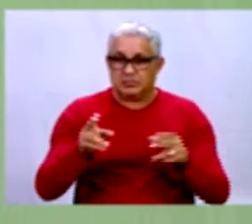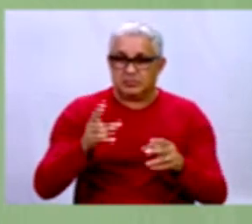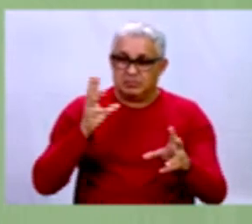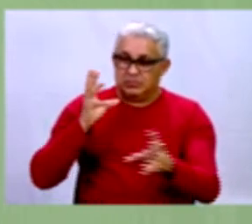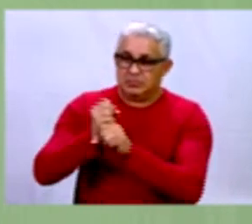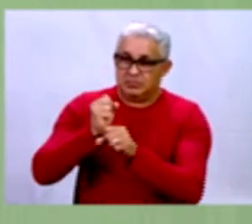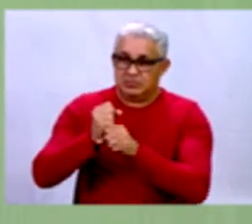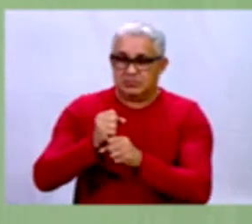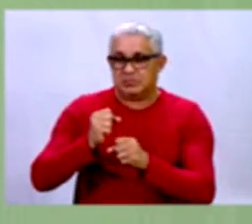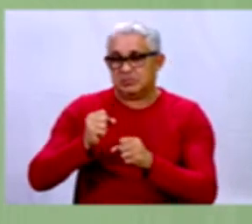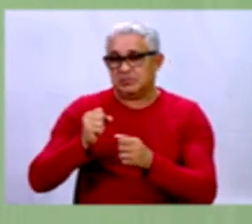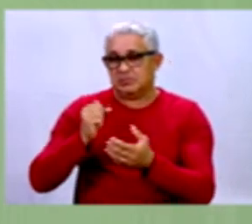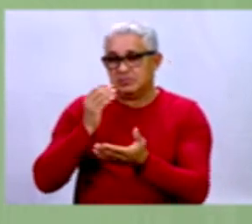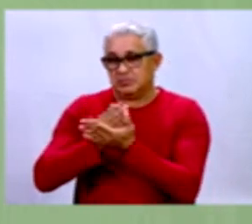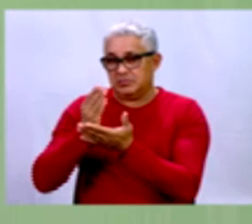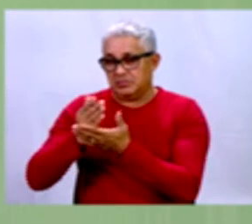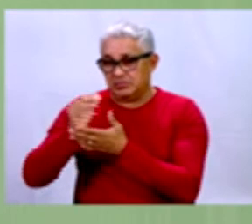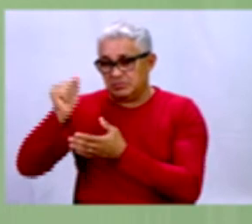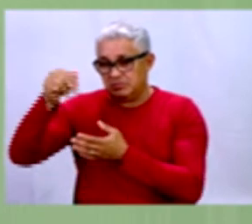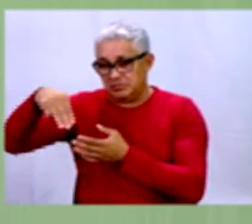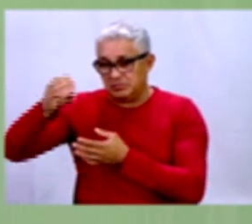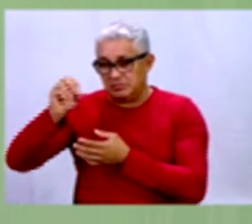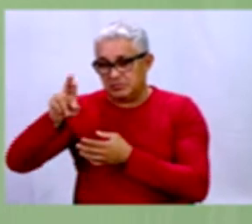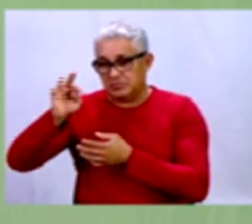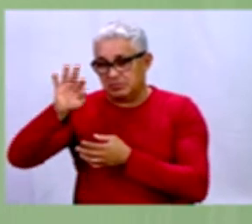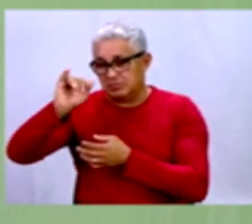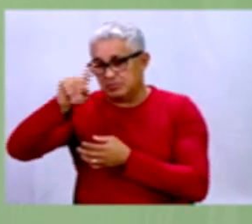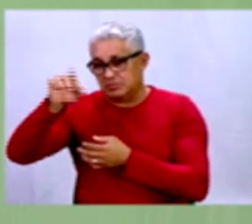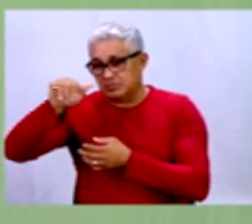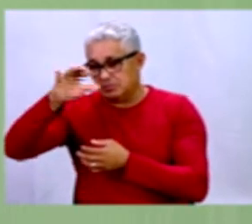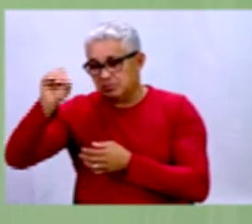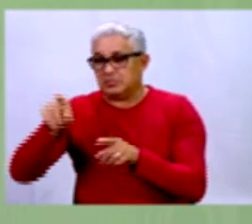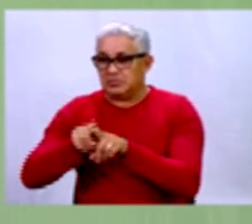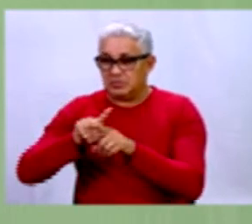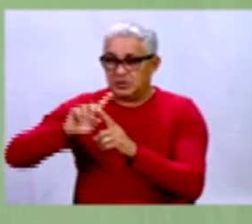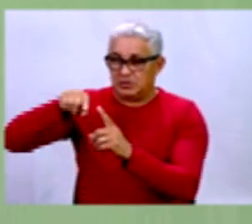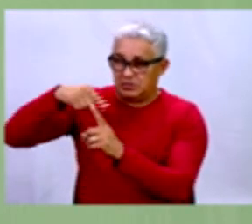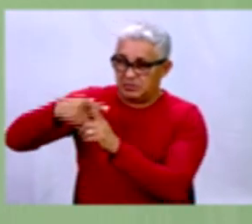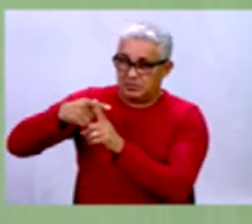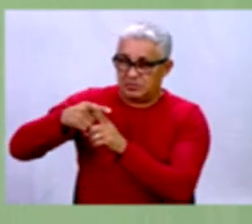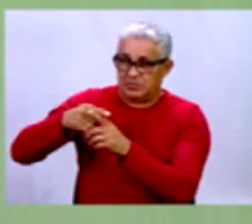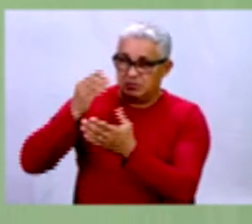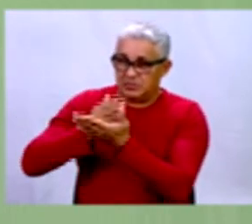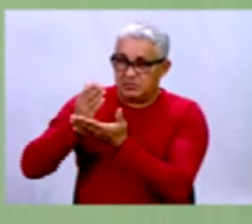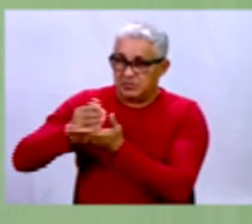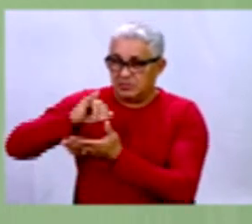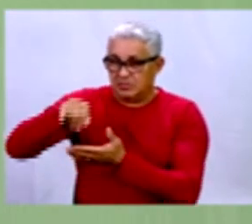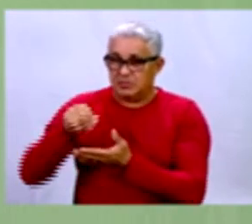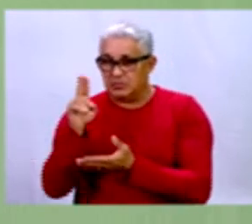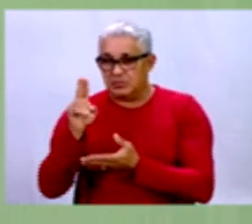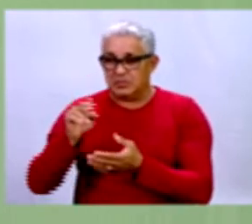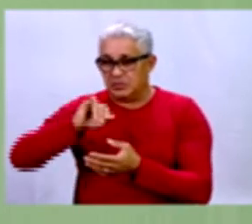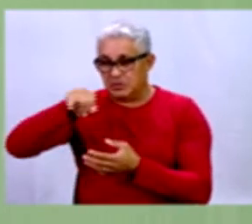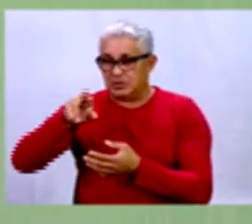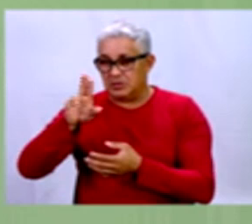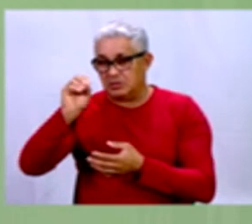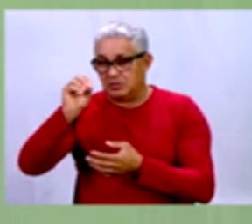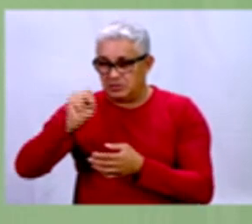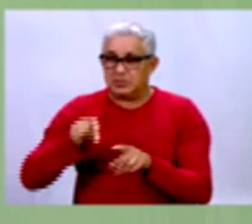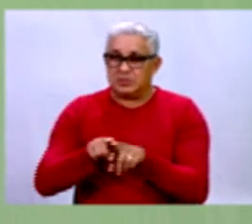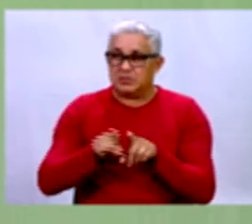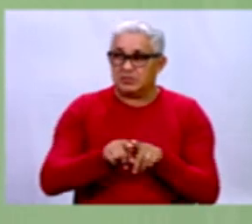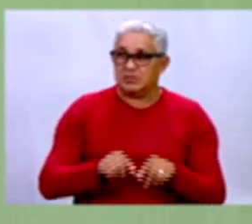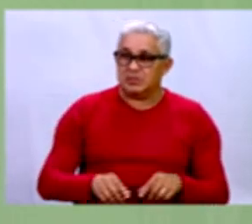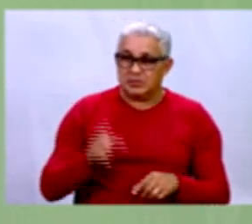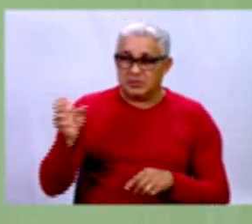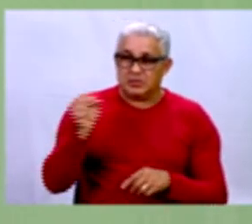de uma parcela de amortização mais uma parcela de juros. Então, R é a parcela paga no período, como nós vimos agora, e A